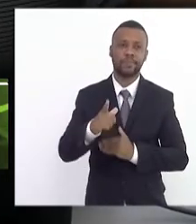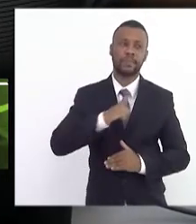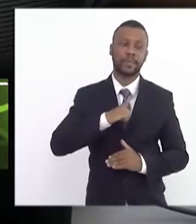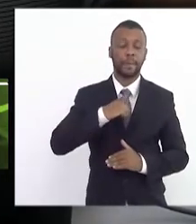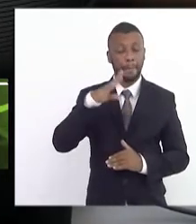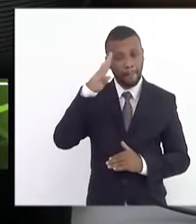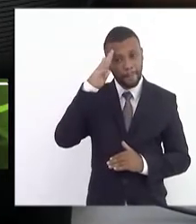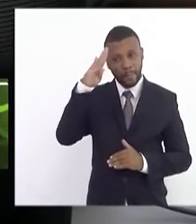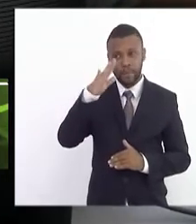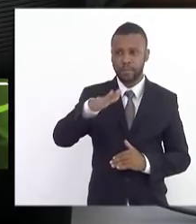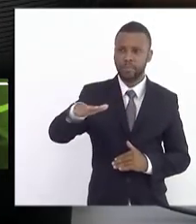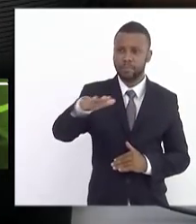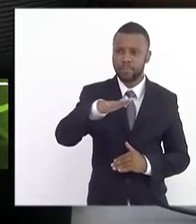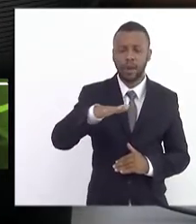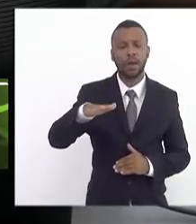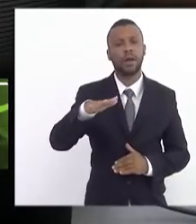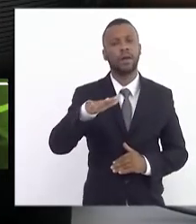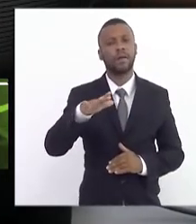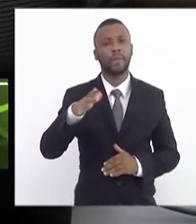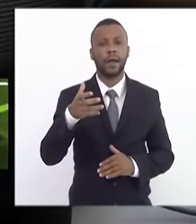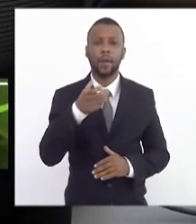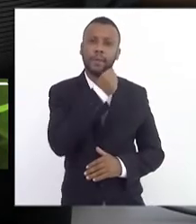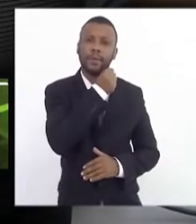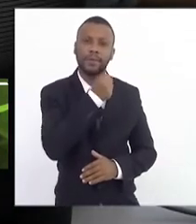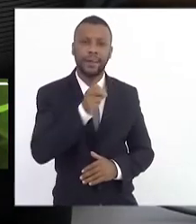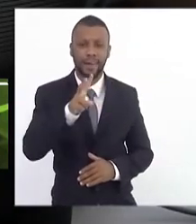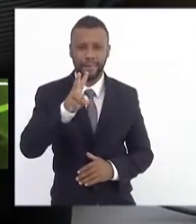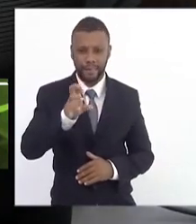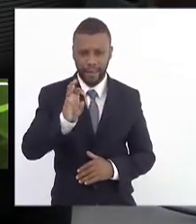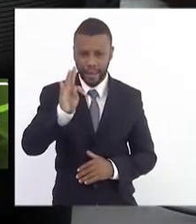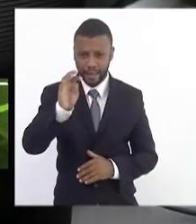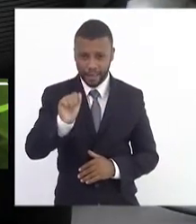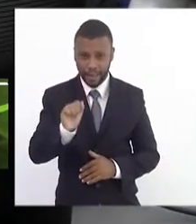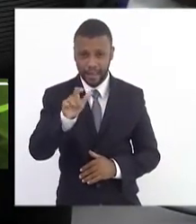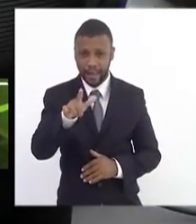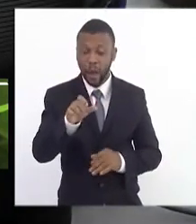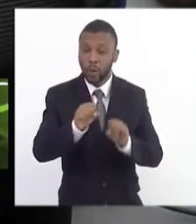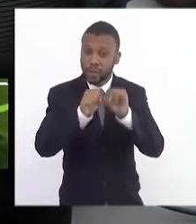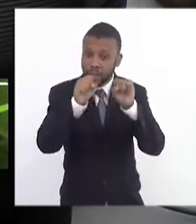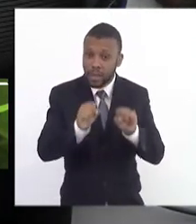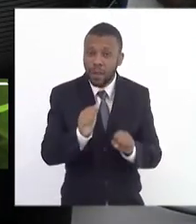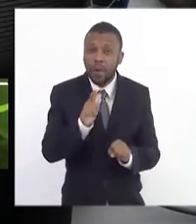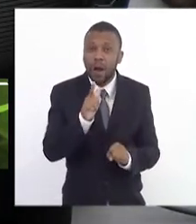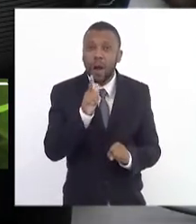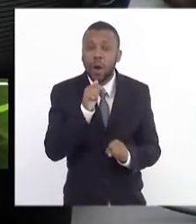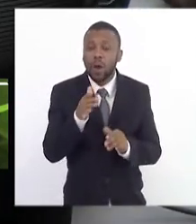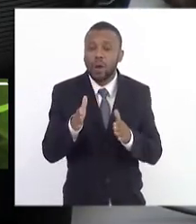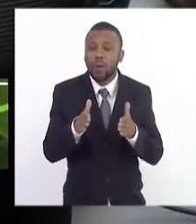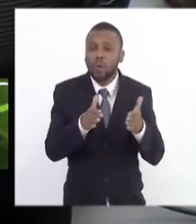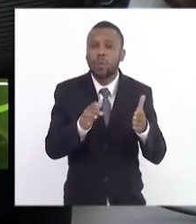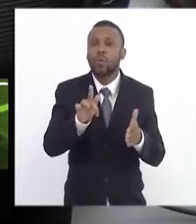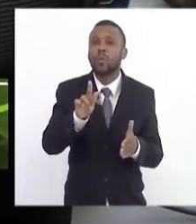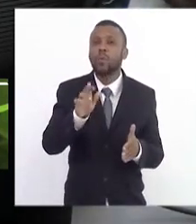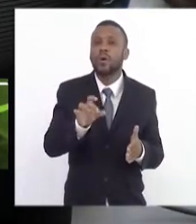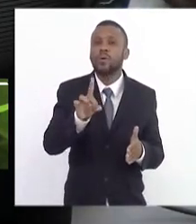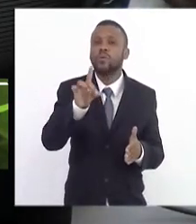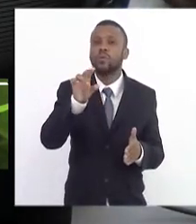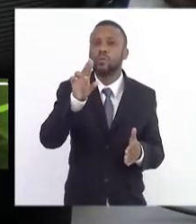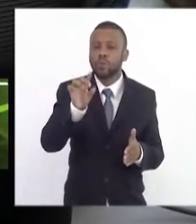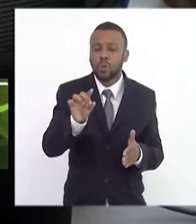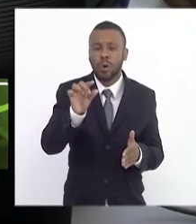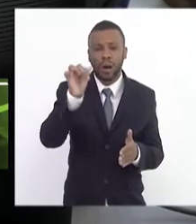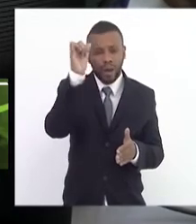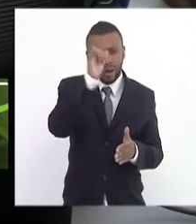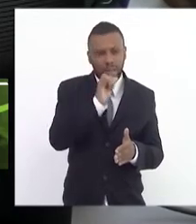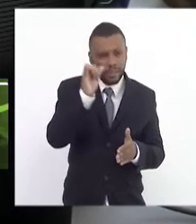recuperação da veta, enfim, de todo o sistema Guandu velho, para não falar o Guandu novo, eu acho que